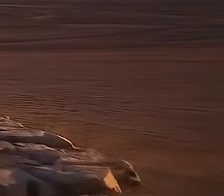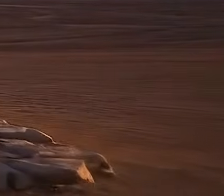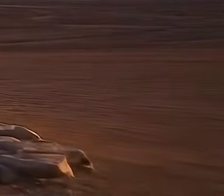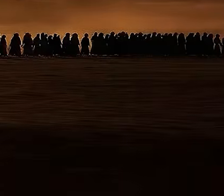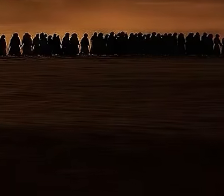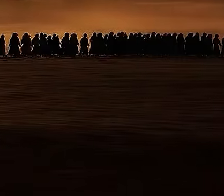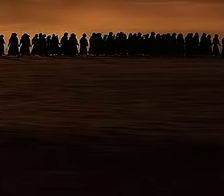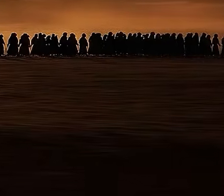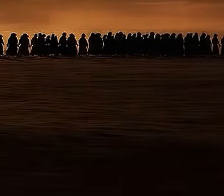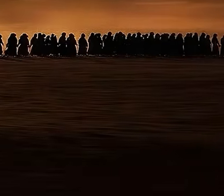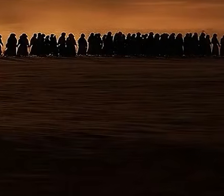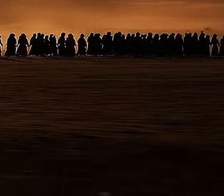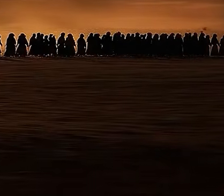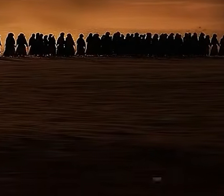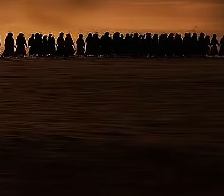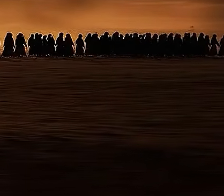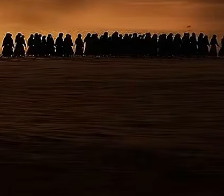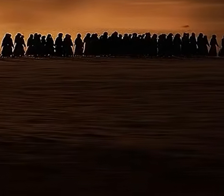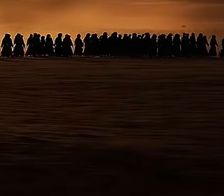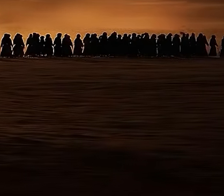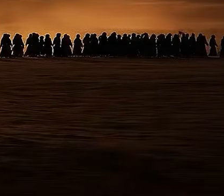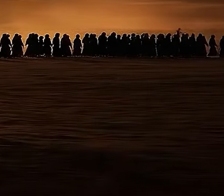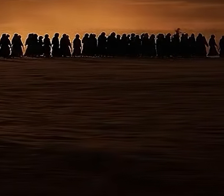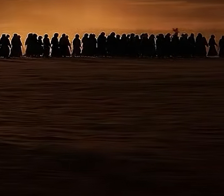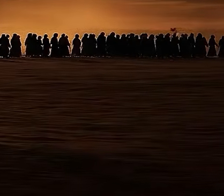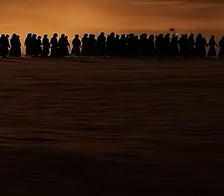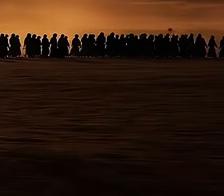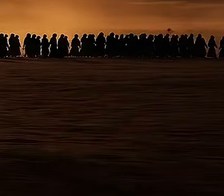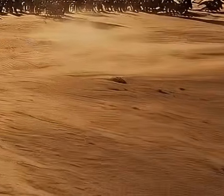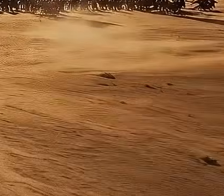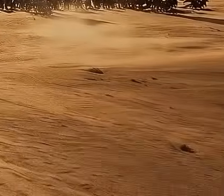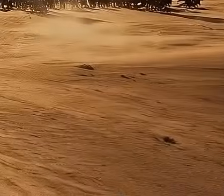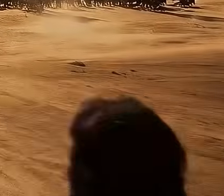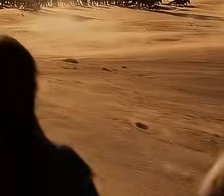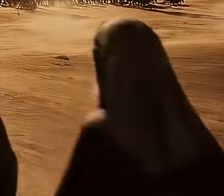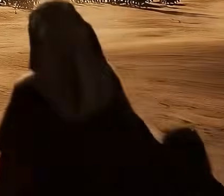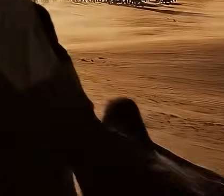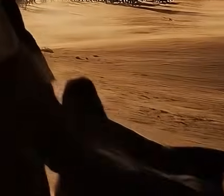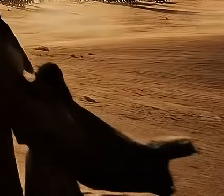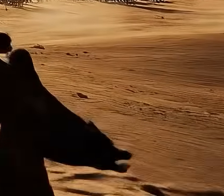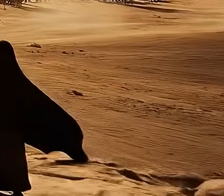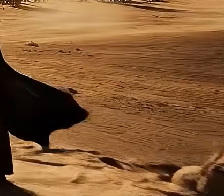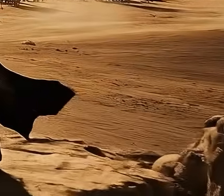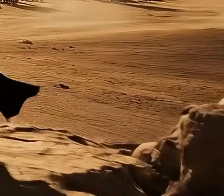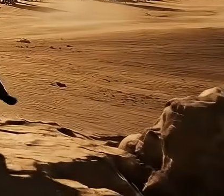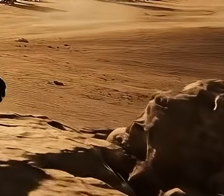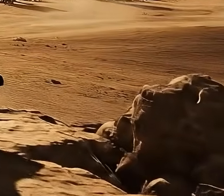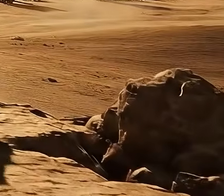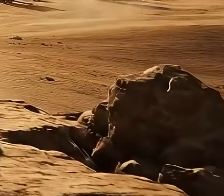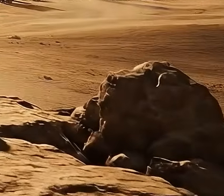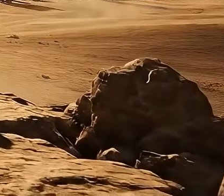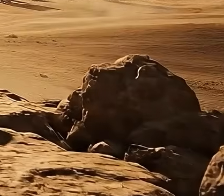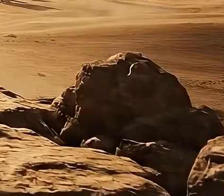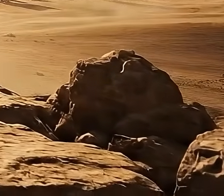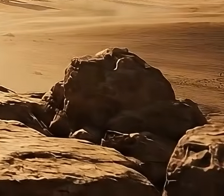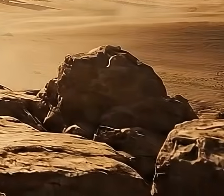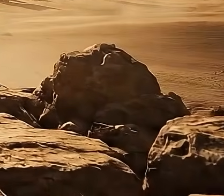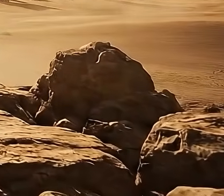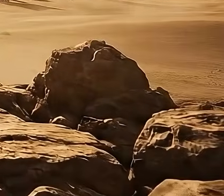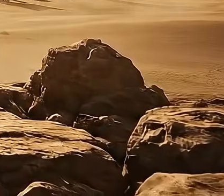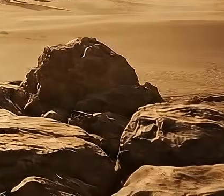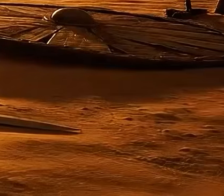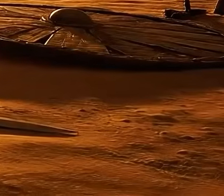séculos. 5 reis, 4 impérios, um só povo, mas com eles o